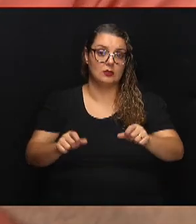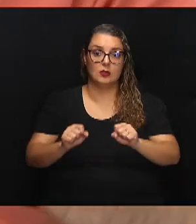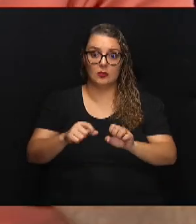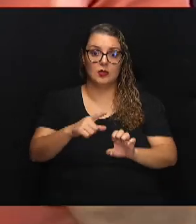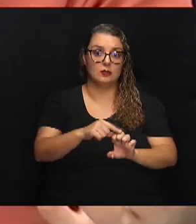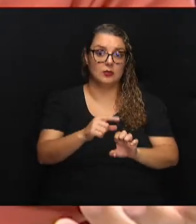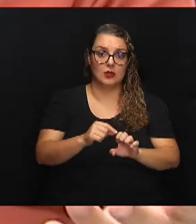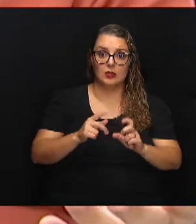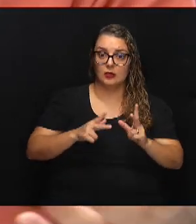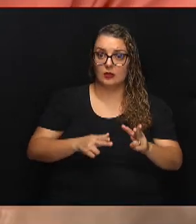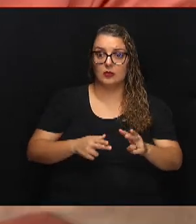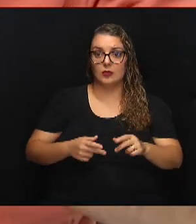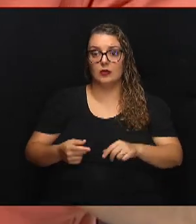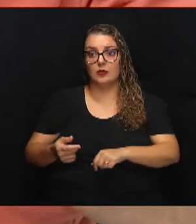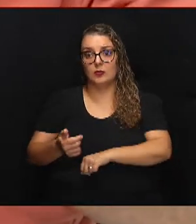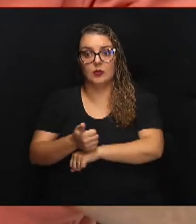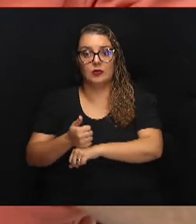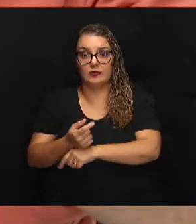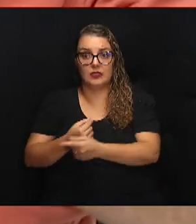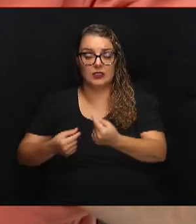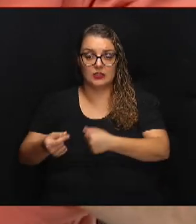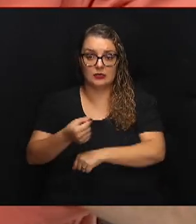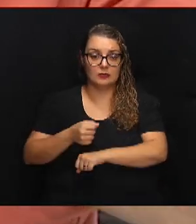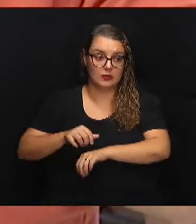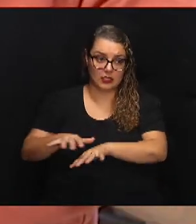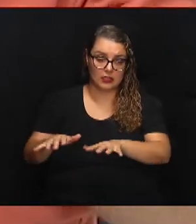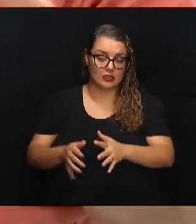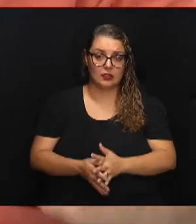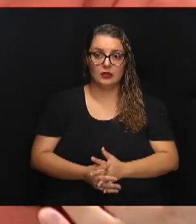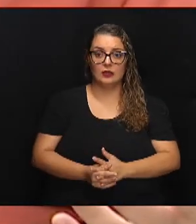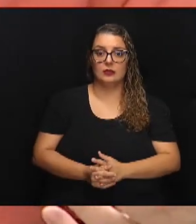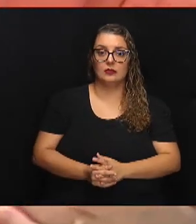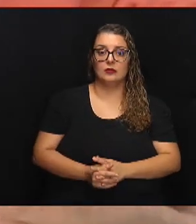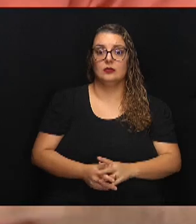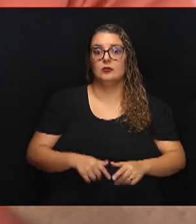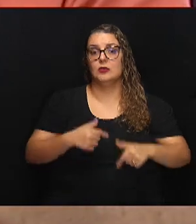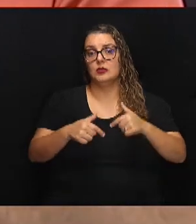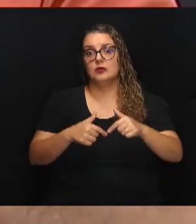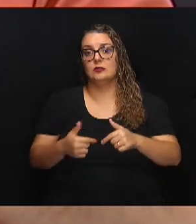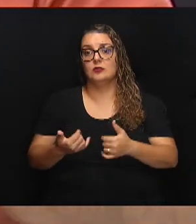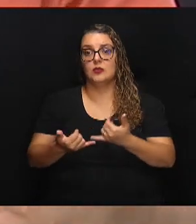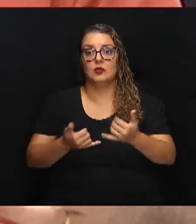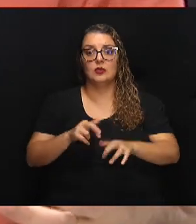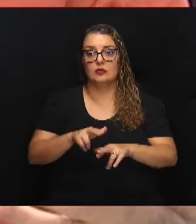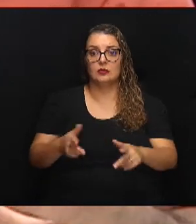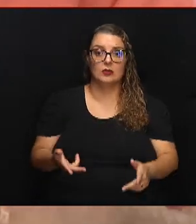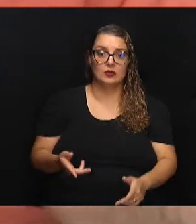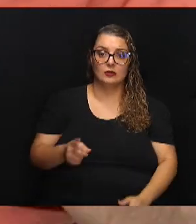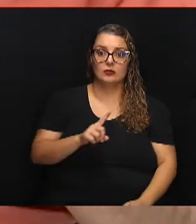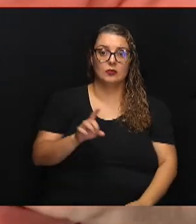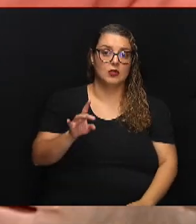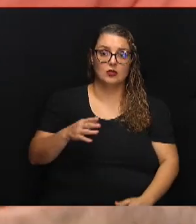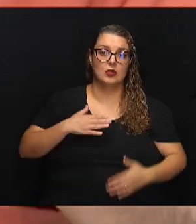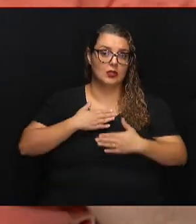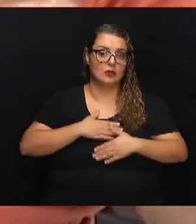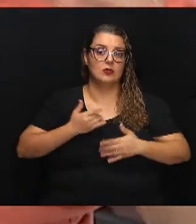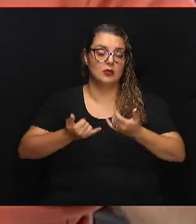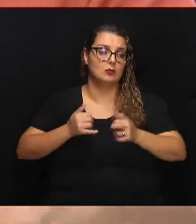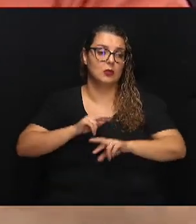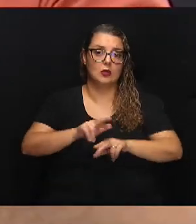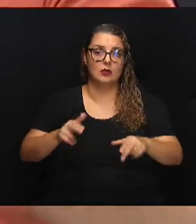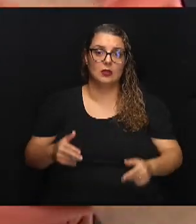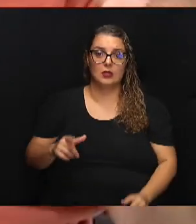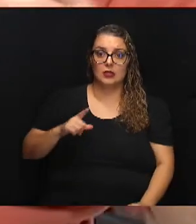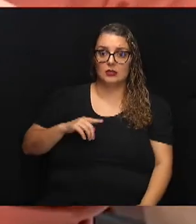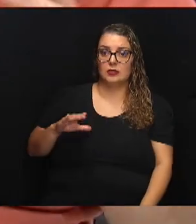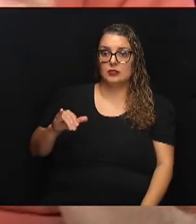como profissional liberal, que eu falei, podem trabalhar em jogos. O jogo não é só entretenimento, existem ali os serious